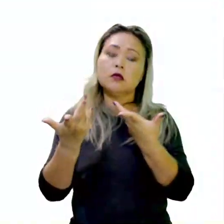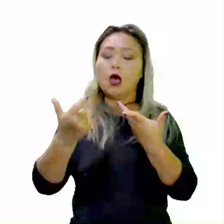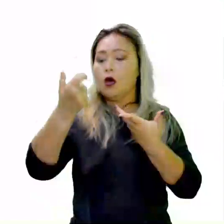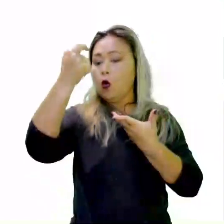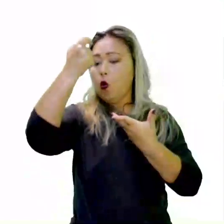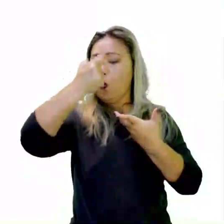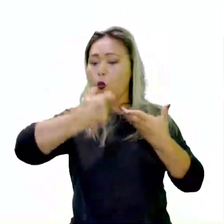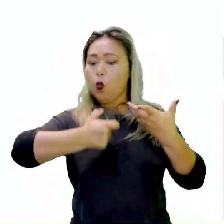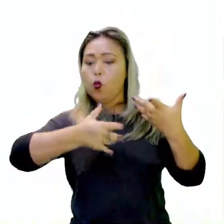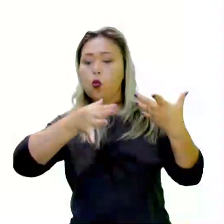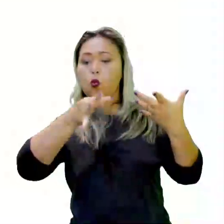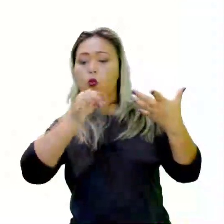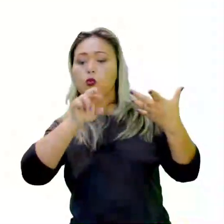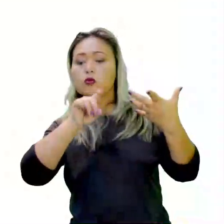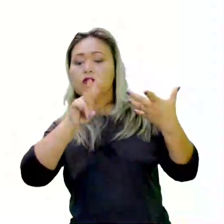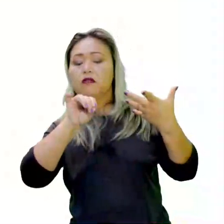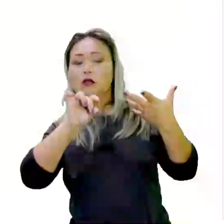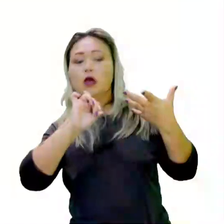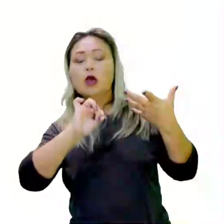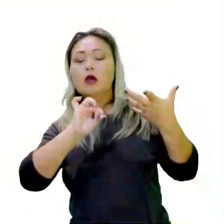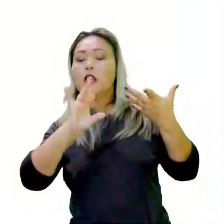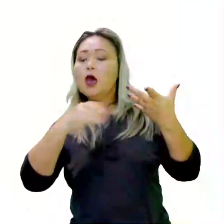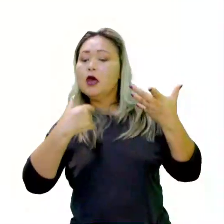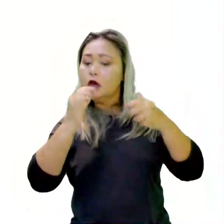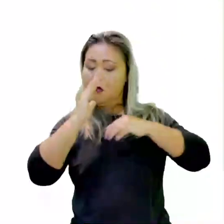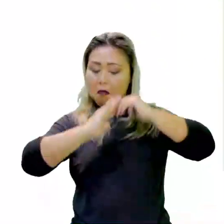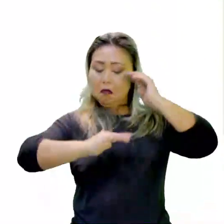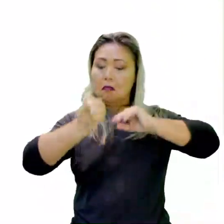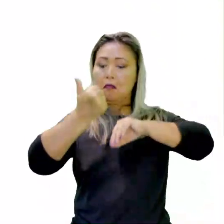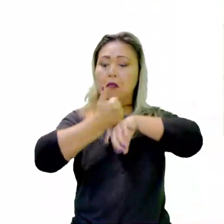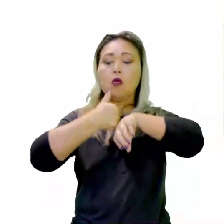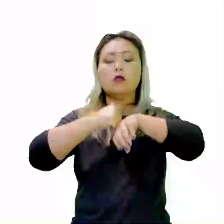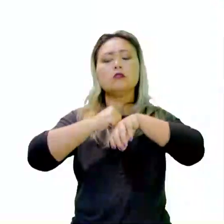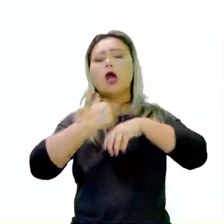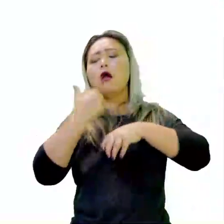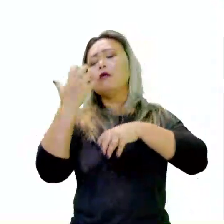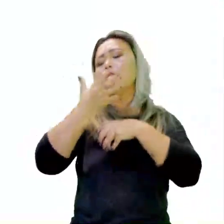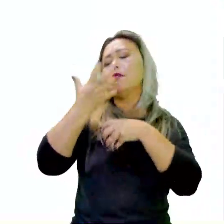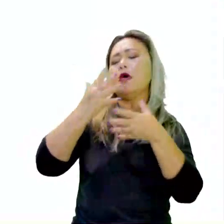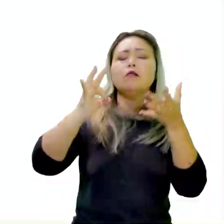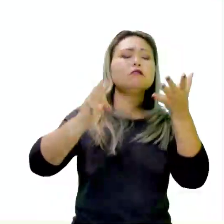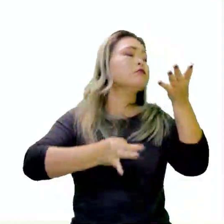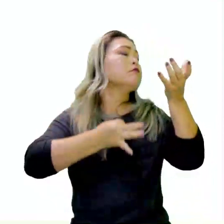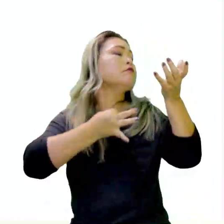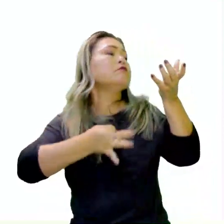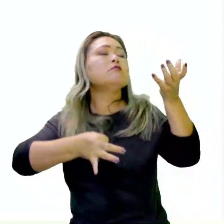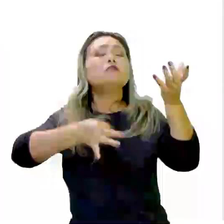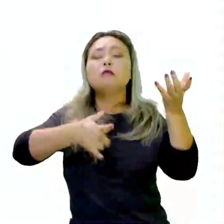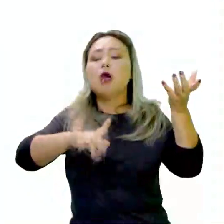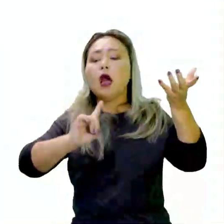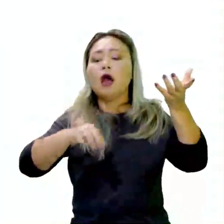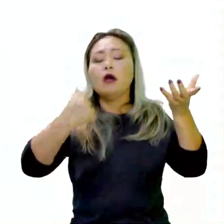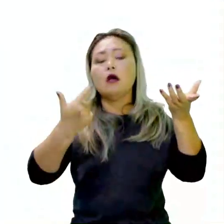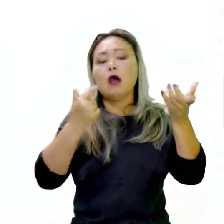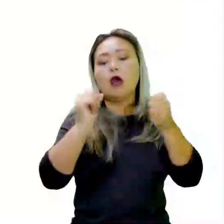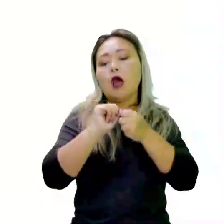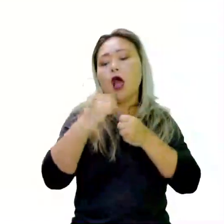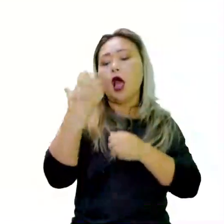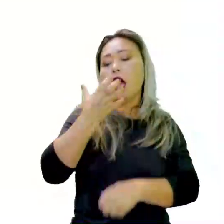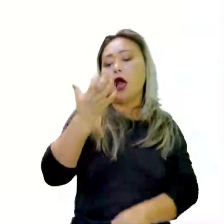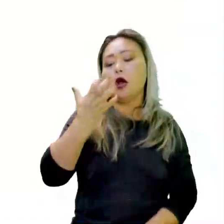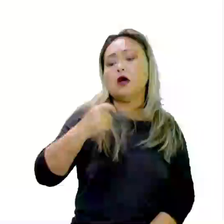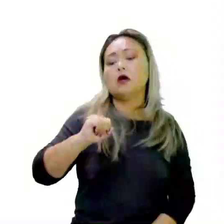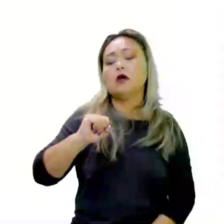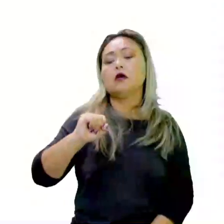trovadores, eles eram artistas nobres que compunham, cantavam com instrumentos musicais as